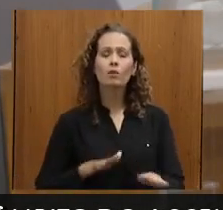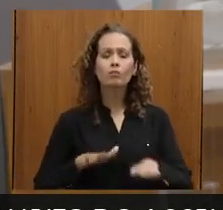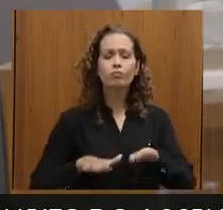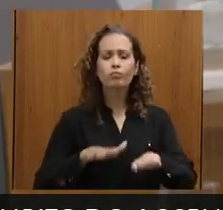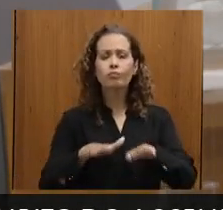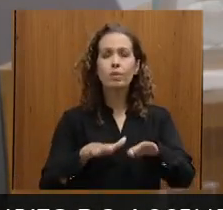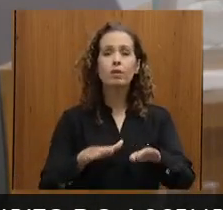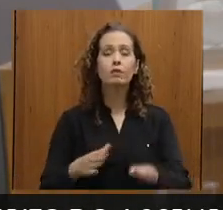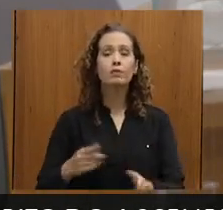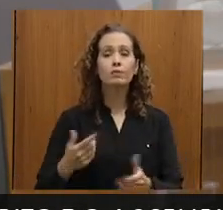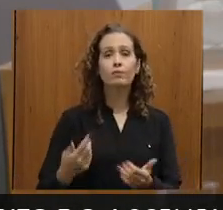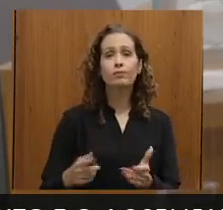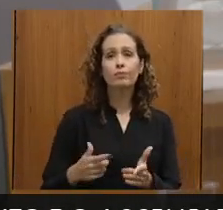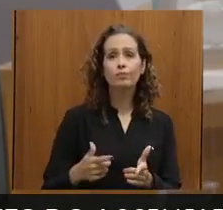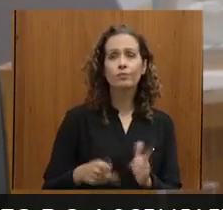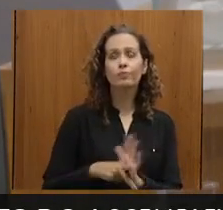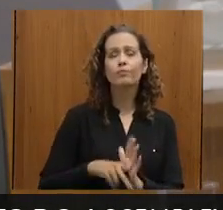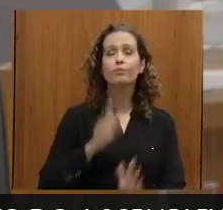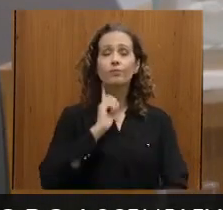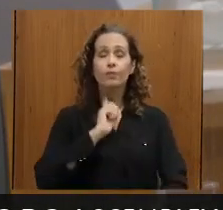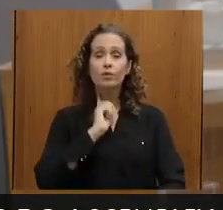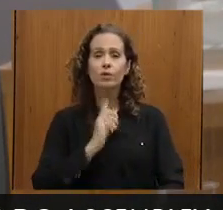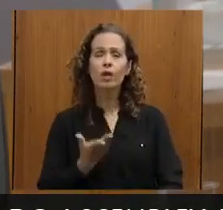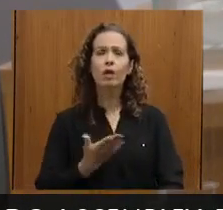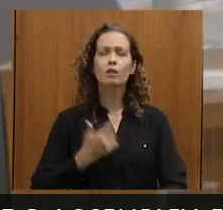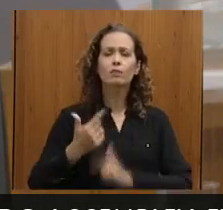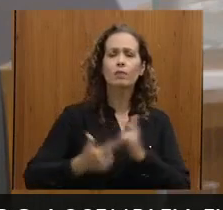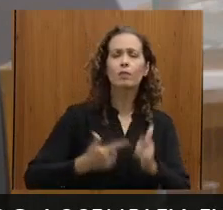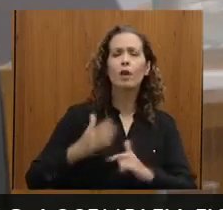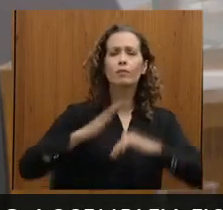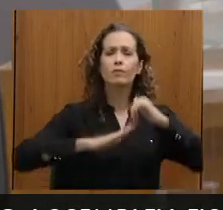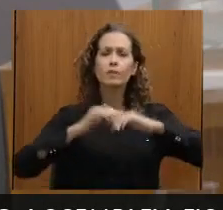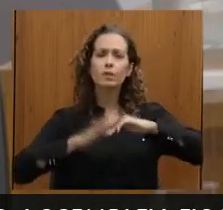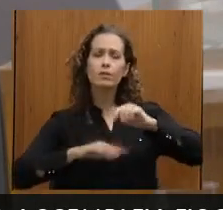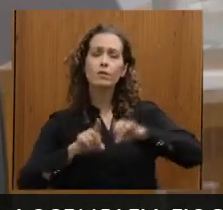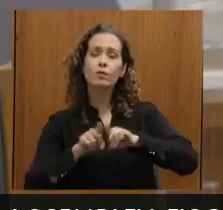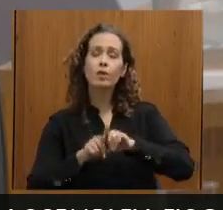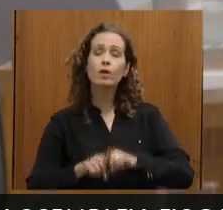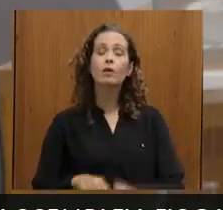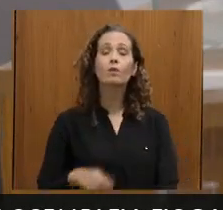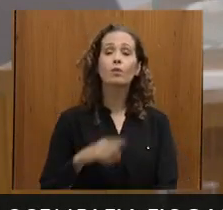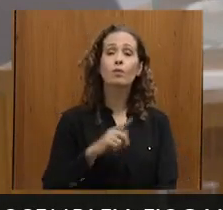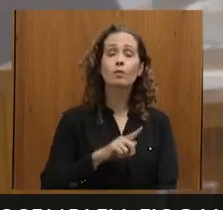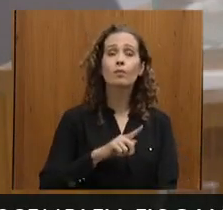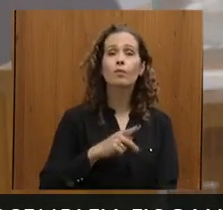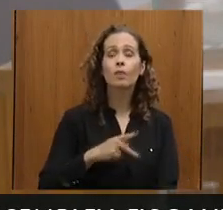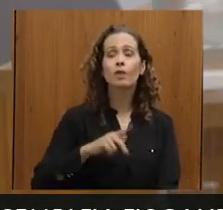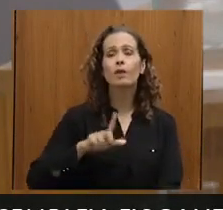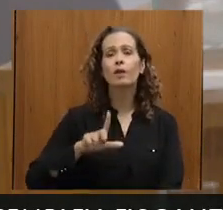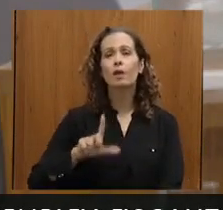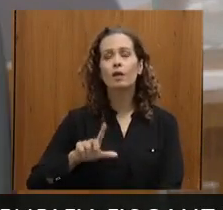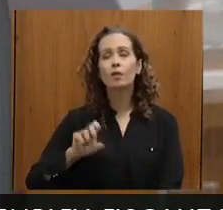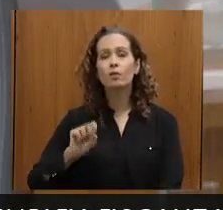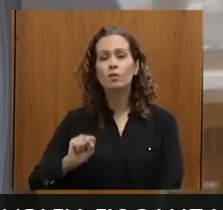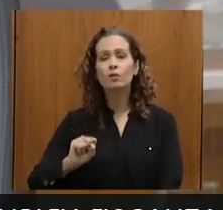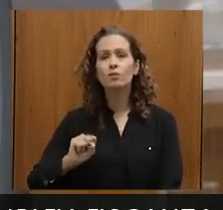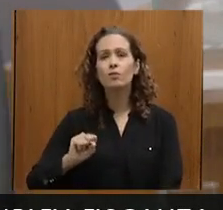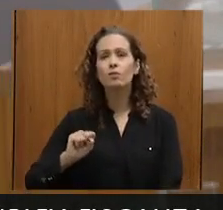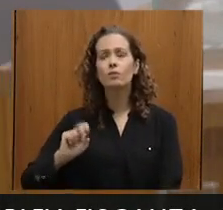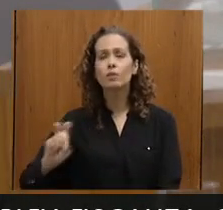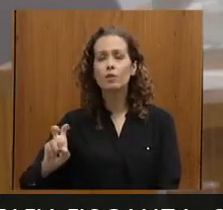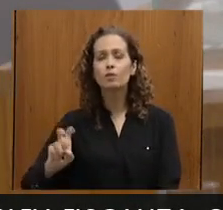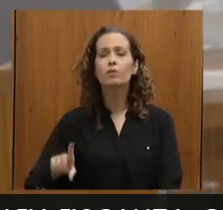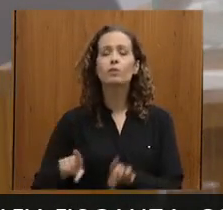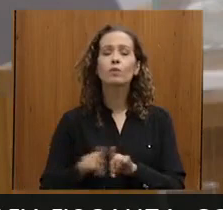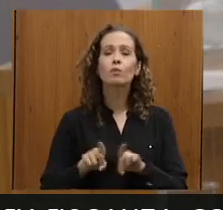institui as carreiras que especifica, o PL 2885, que dispõe sobre o Fundo de Recuperação e Proteção Sustentável das